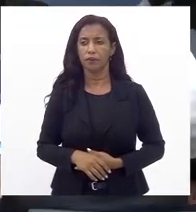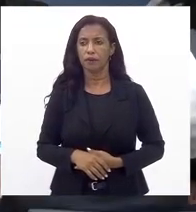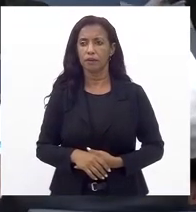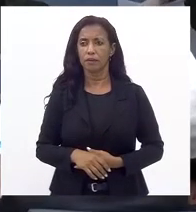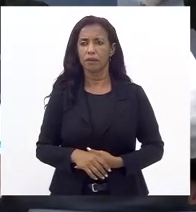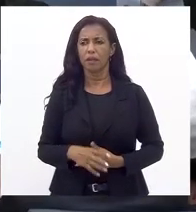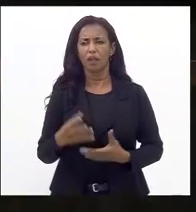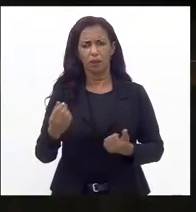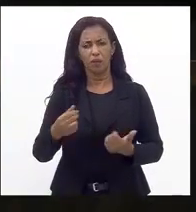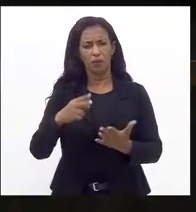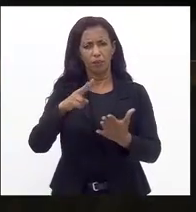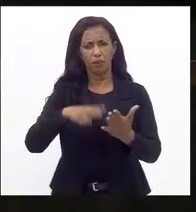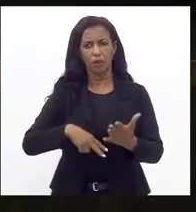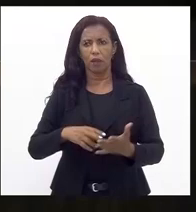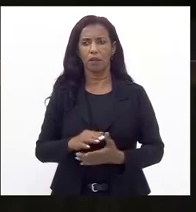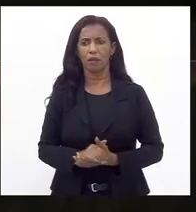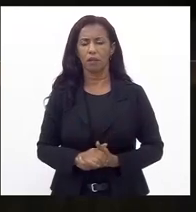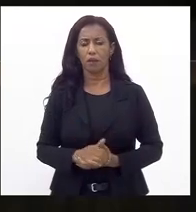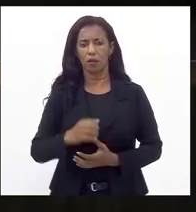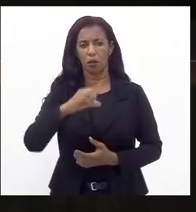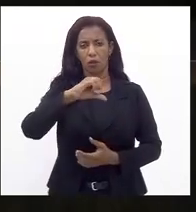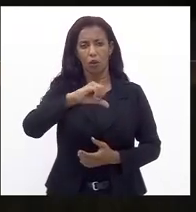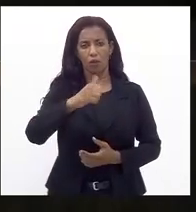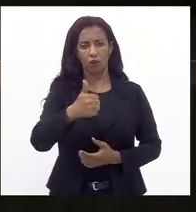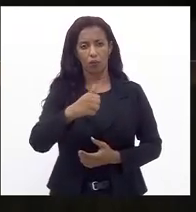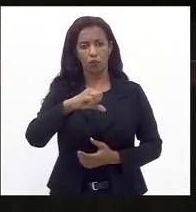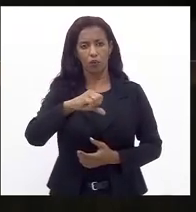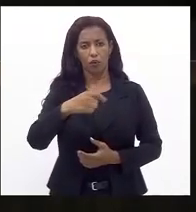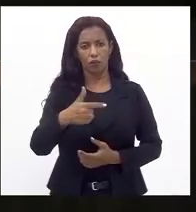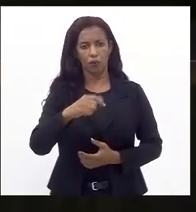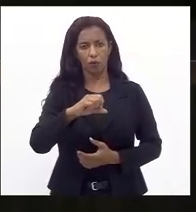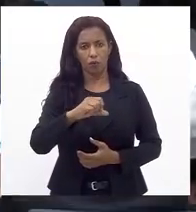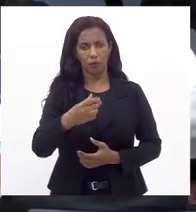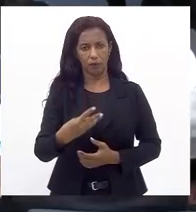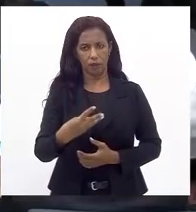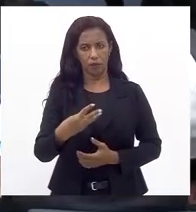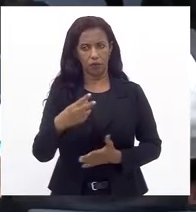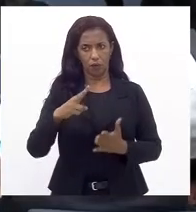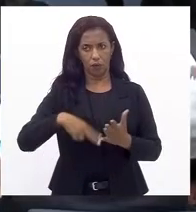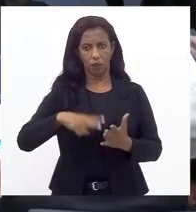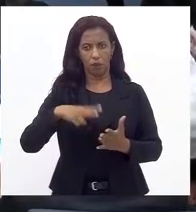e vamos olhar o texto 9 um dois e três Vou molhar